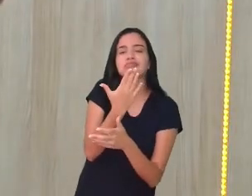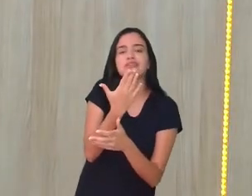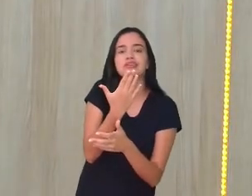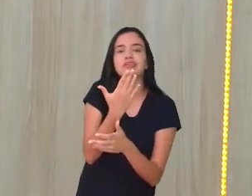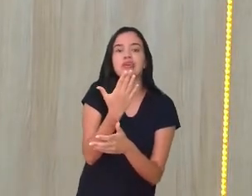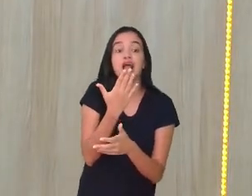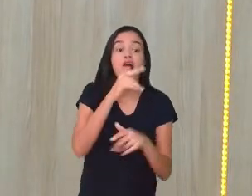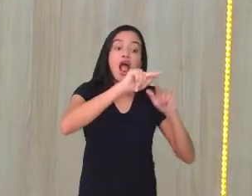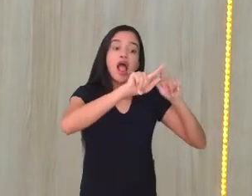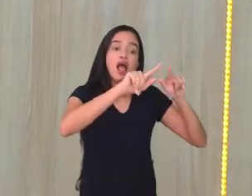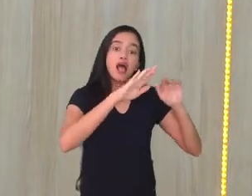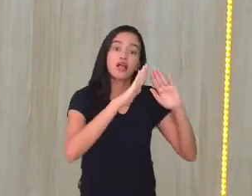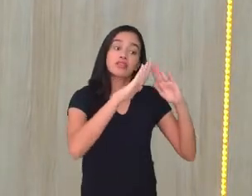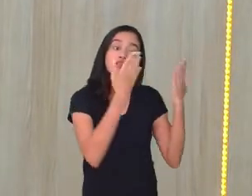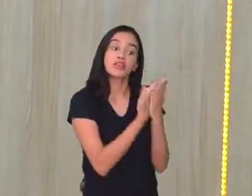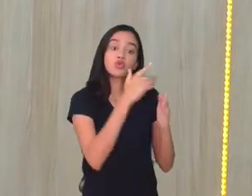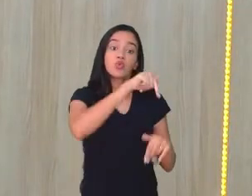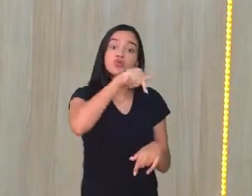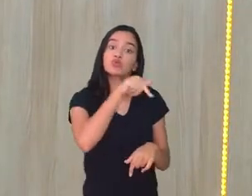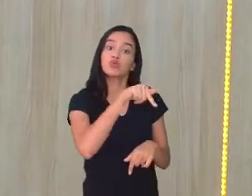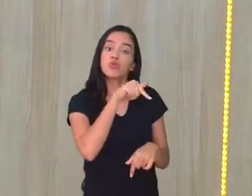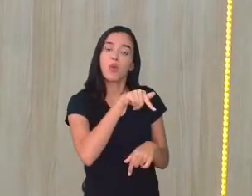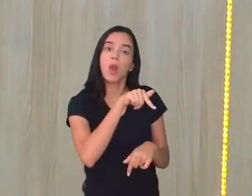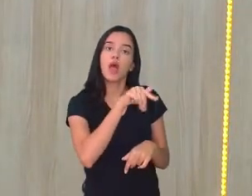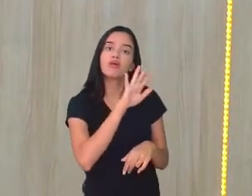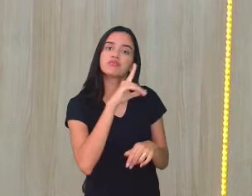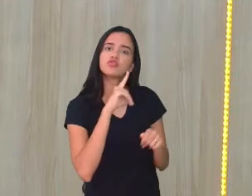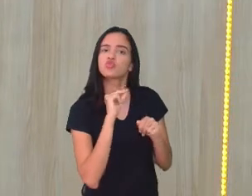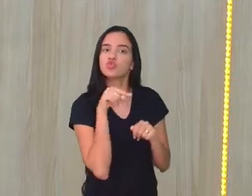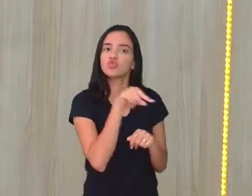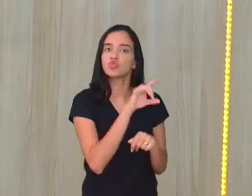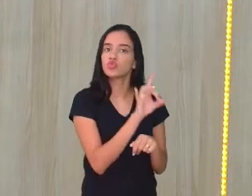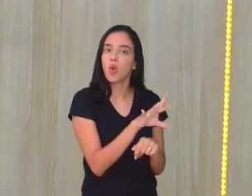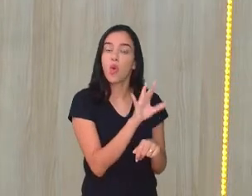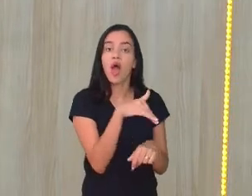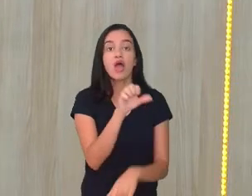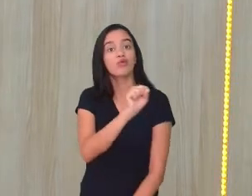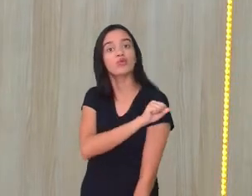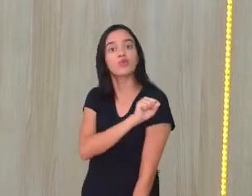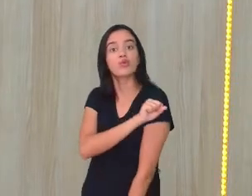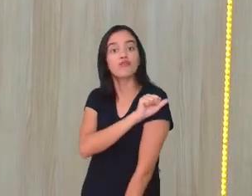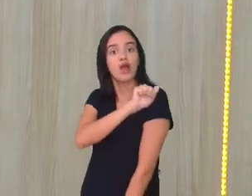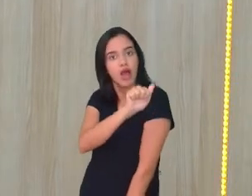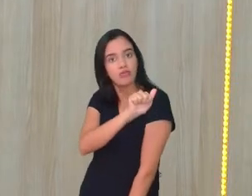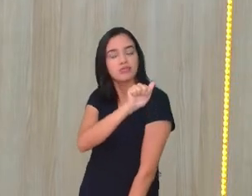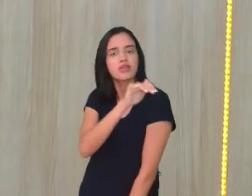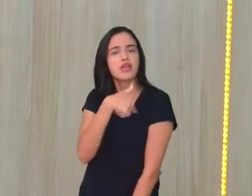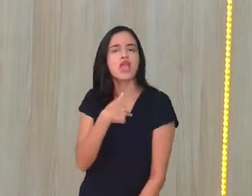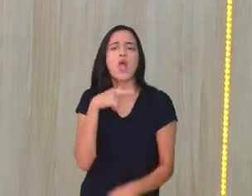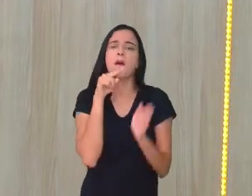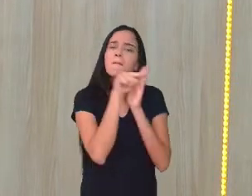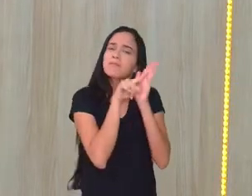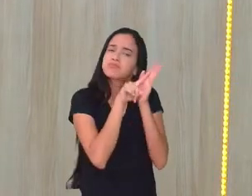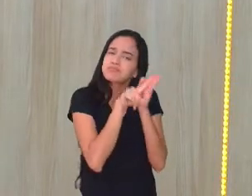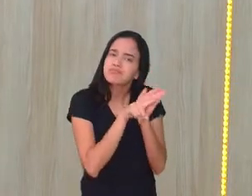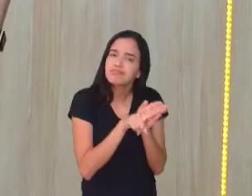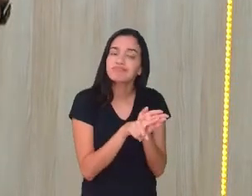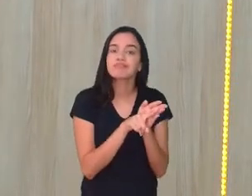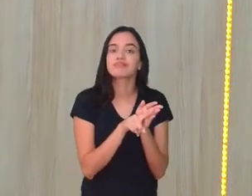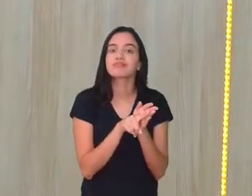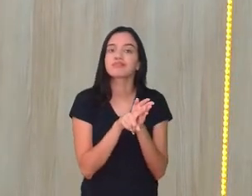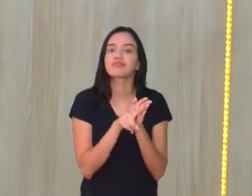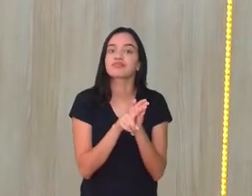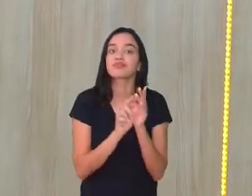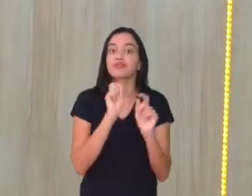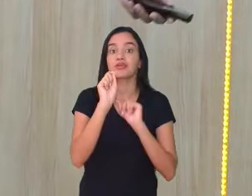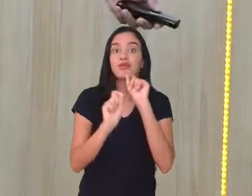dessa escola aqui. Imagina que eu vou somente no 8º ano A. e faço essa pesquisa. Essa pesquisa vai estar o